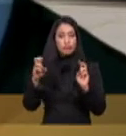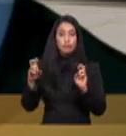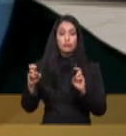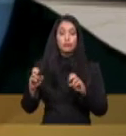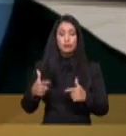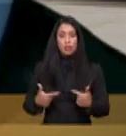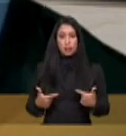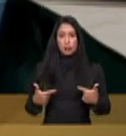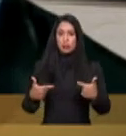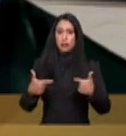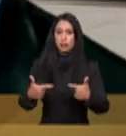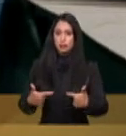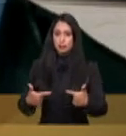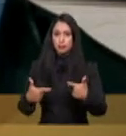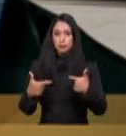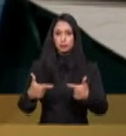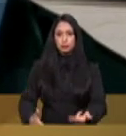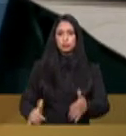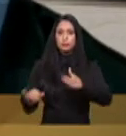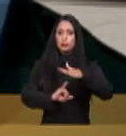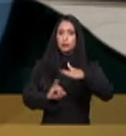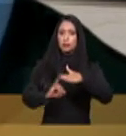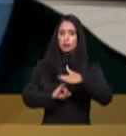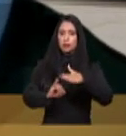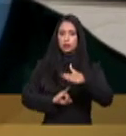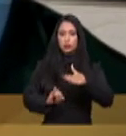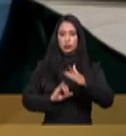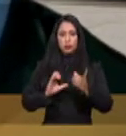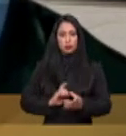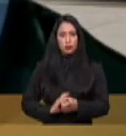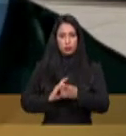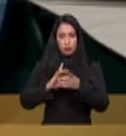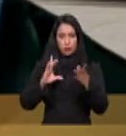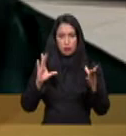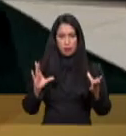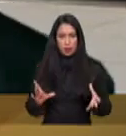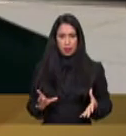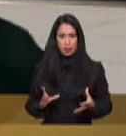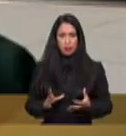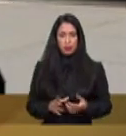atuando em defesa das instituições essenciais à vitalidade democrática.